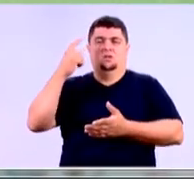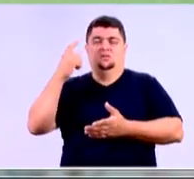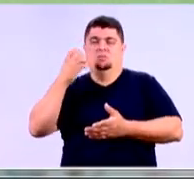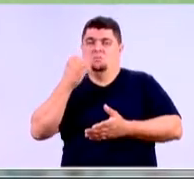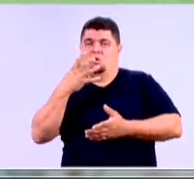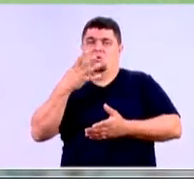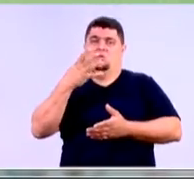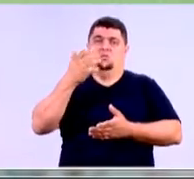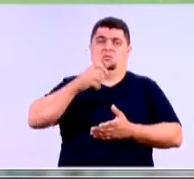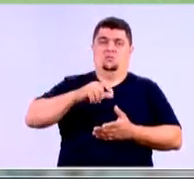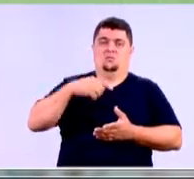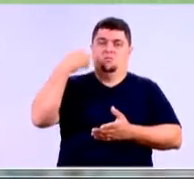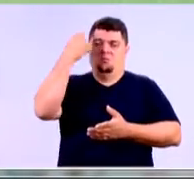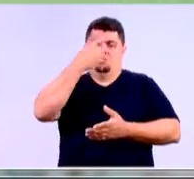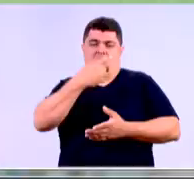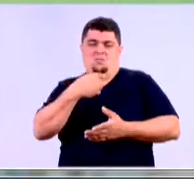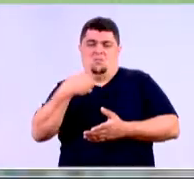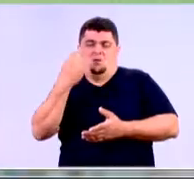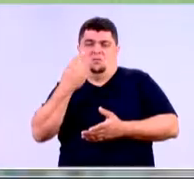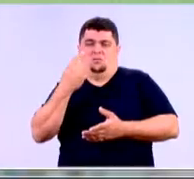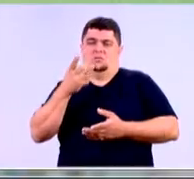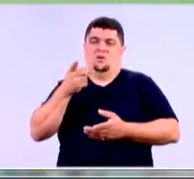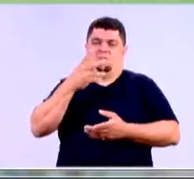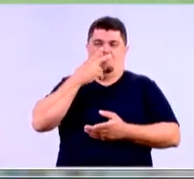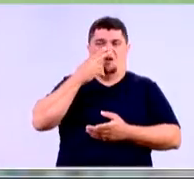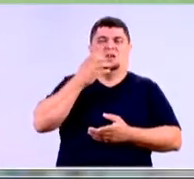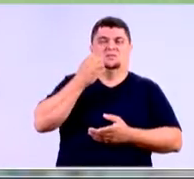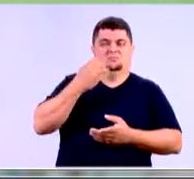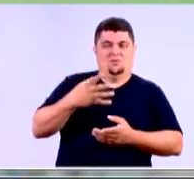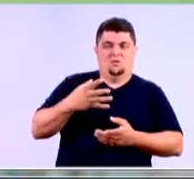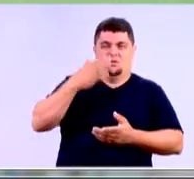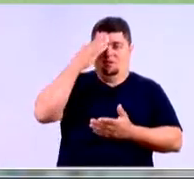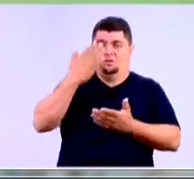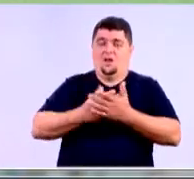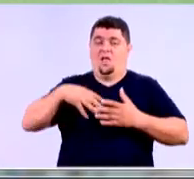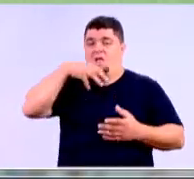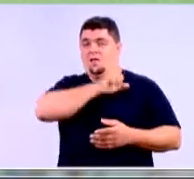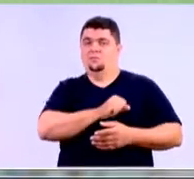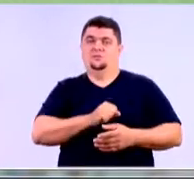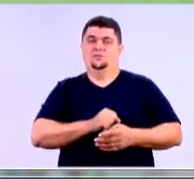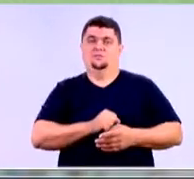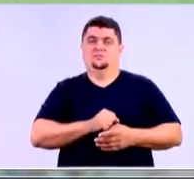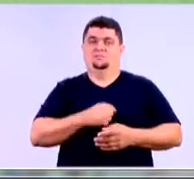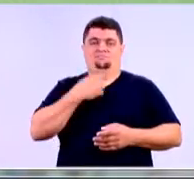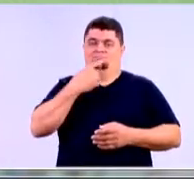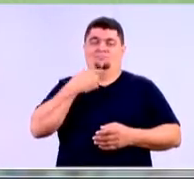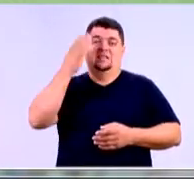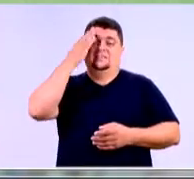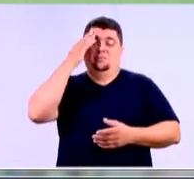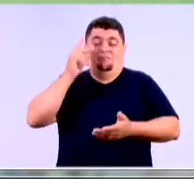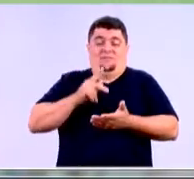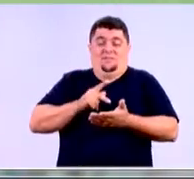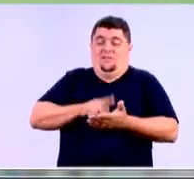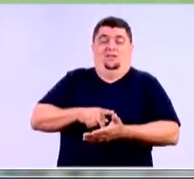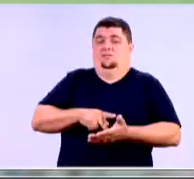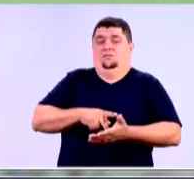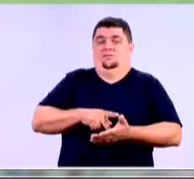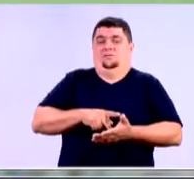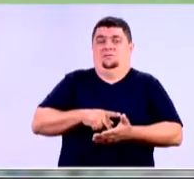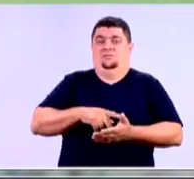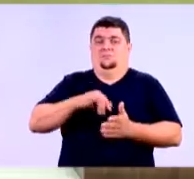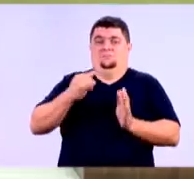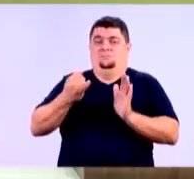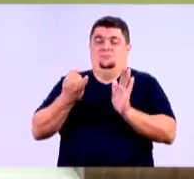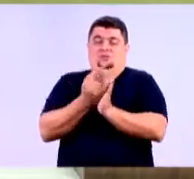a cara da pessoa, a cara do cliente. Às vezes a cara do cliente ele não vai te dar a informação correta, né? Você não pode analisar o livro